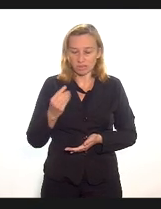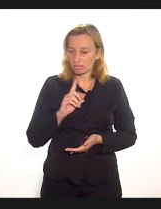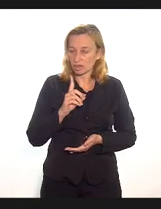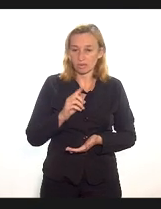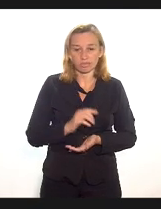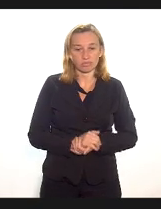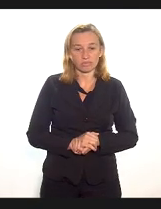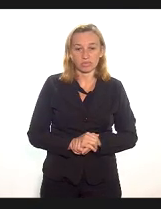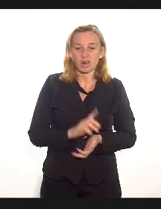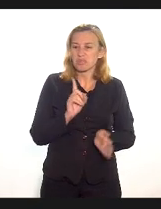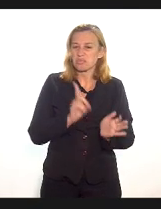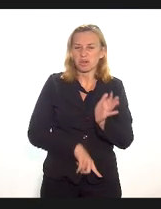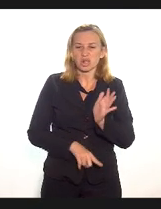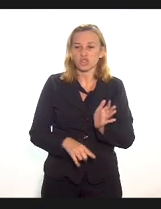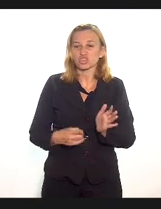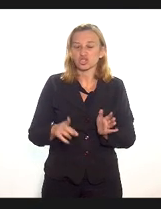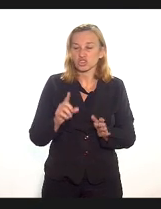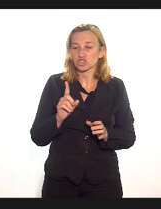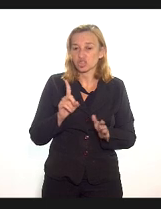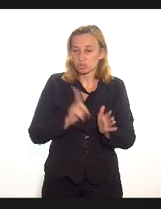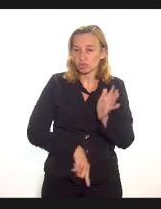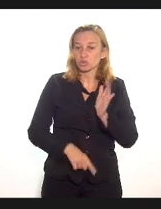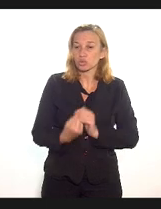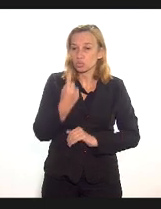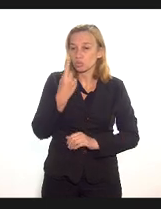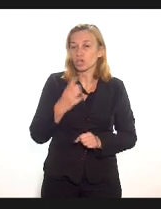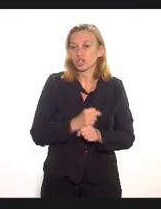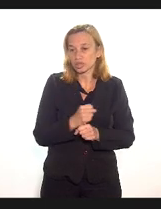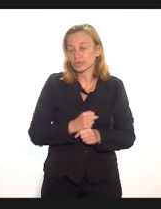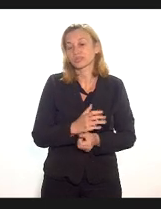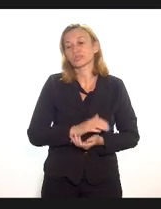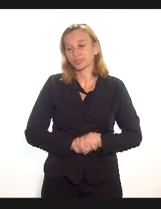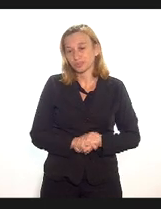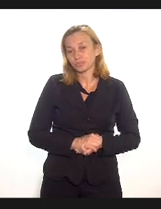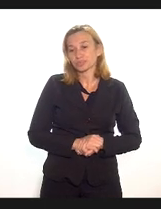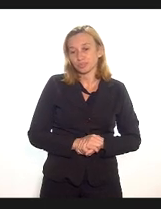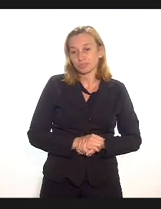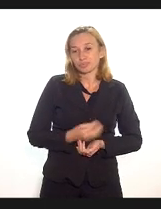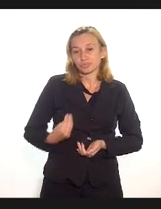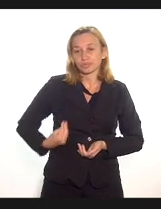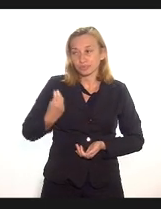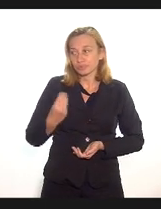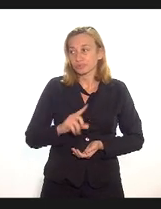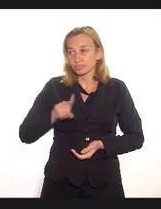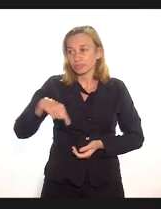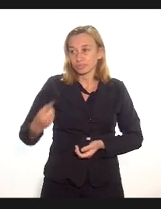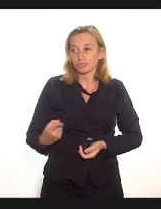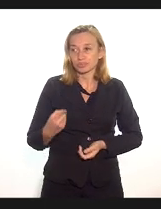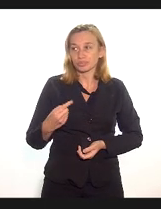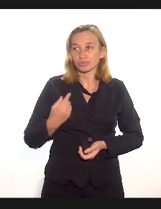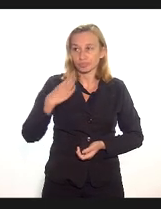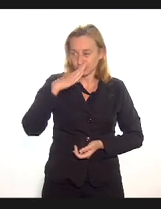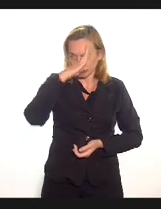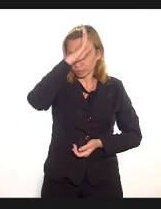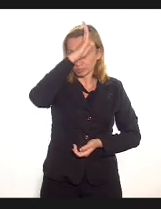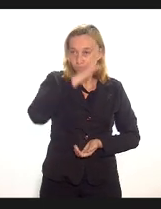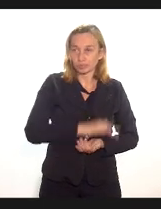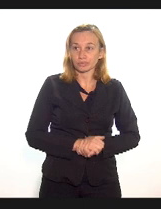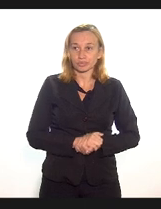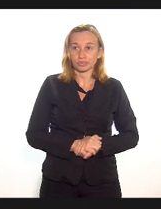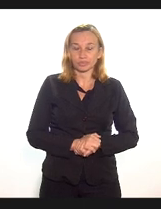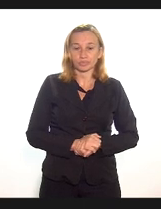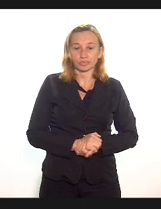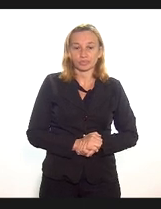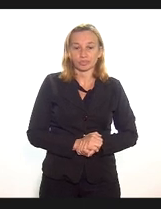menos. Diminuiu um ano a expectativa de vida depois de que o Bolsonaro, o bolsovírus, transformou o